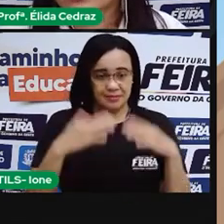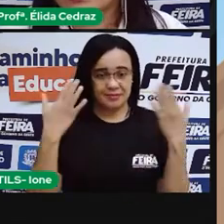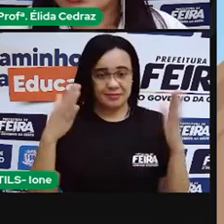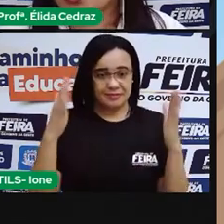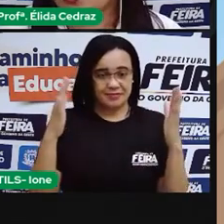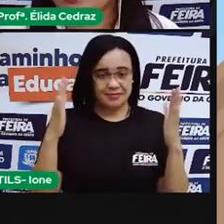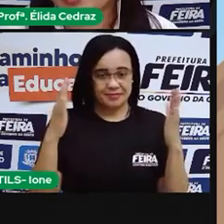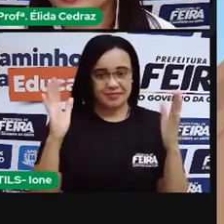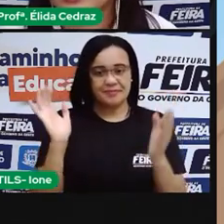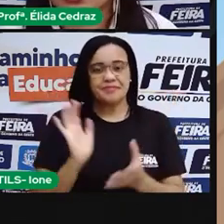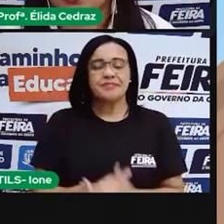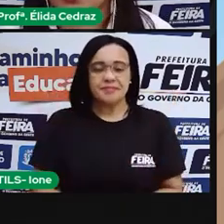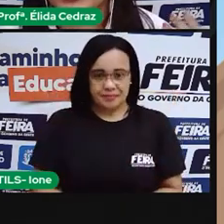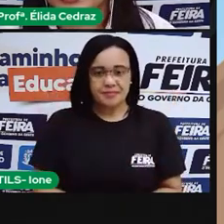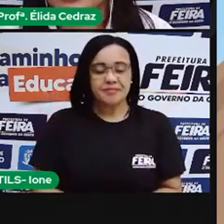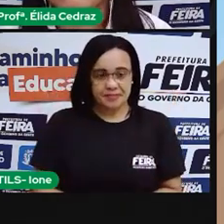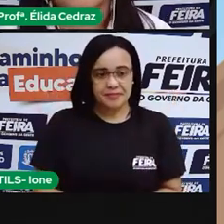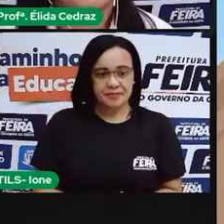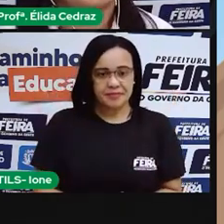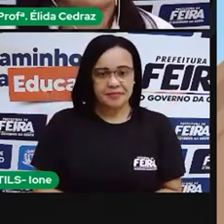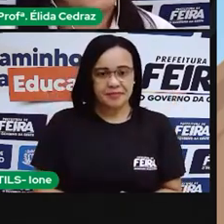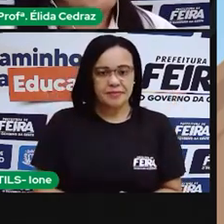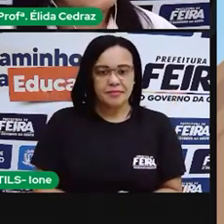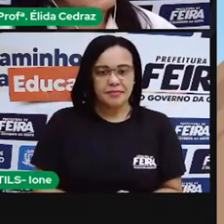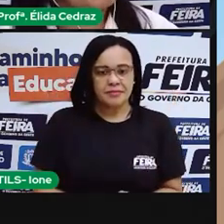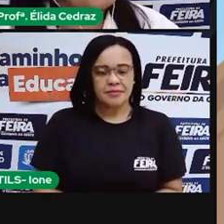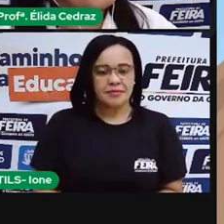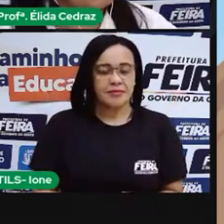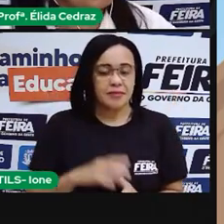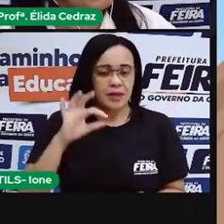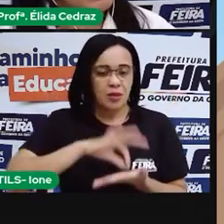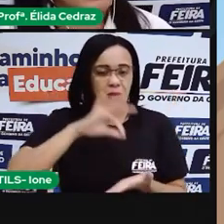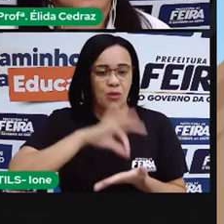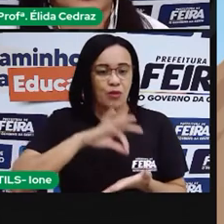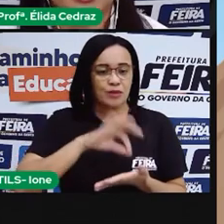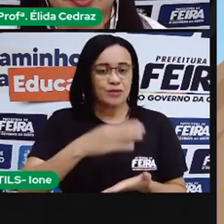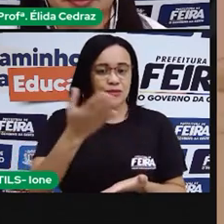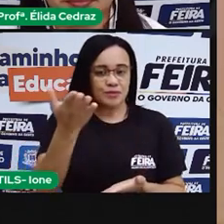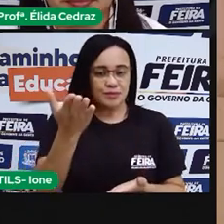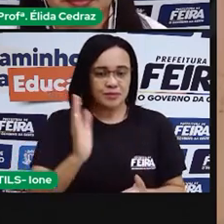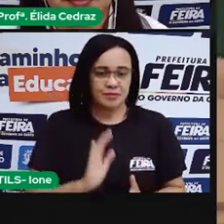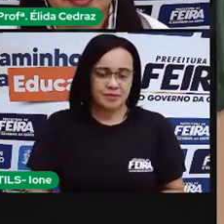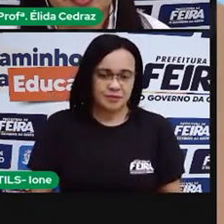E nós vamos completando o nível até passar para o próximo.